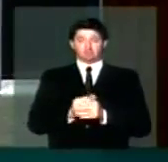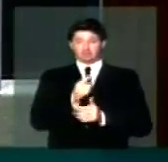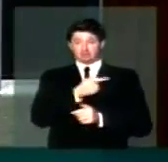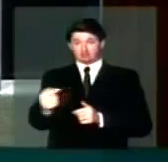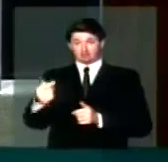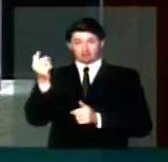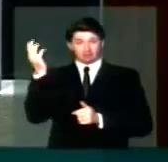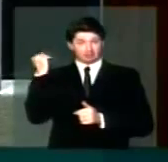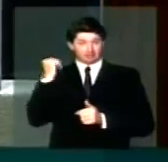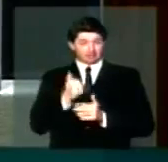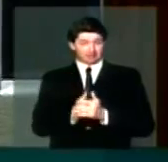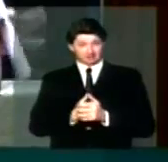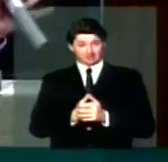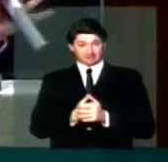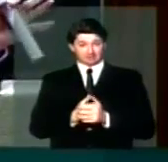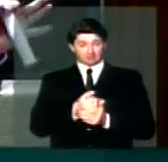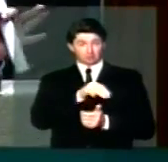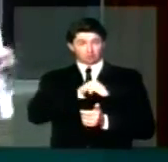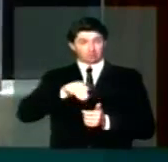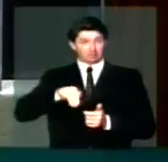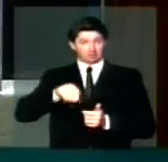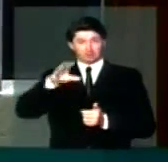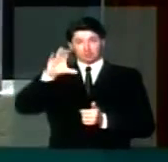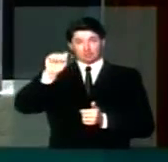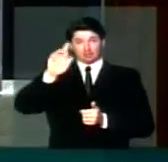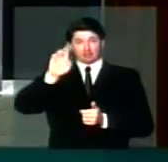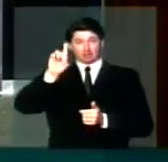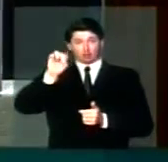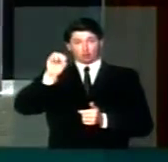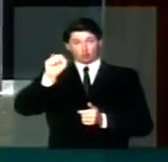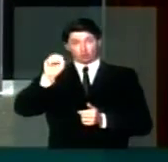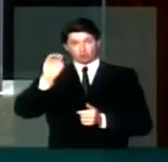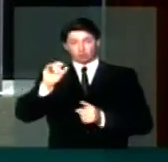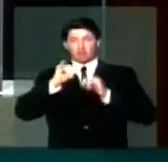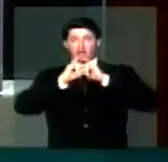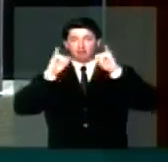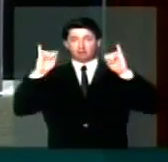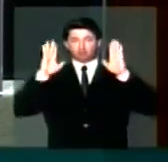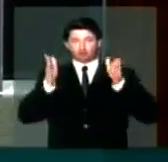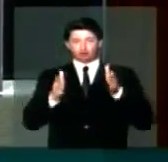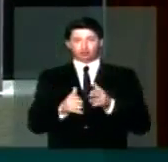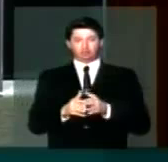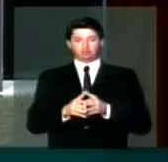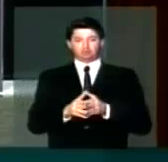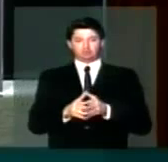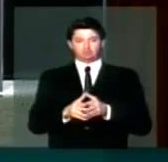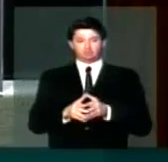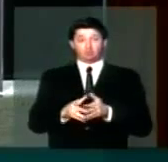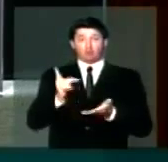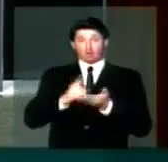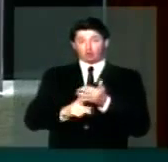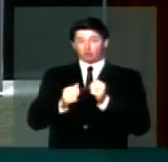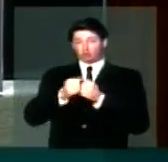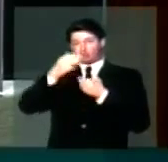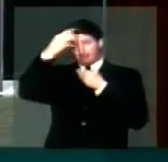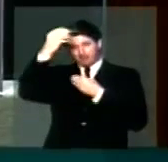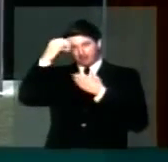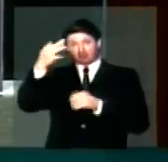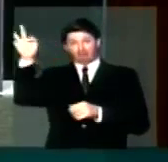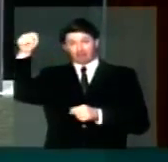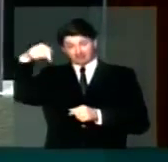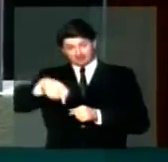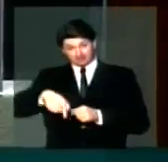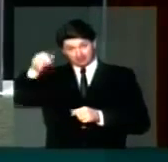semana passada o ministro José Eduardo Cardoso anunciou que, após agenda com o embaixador da França